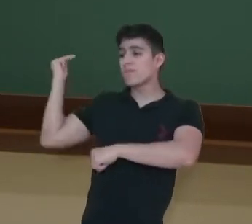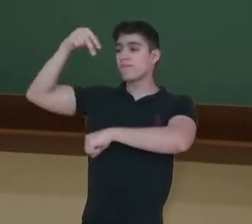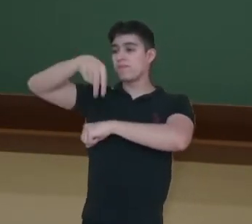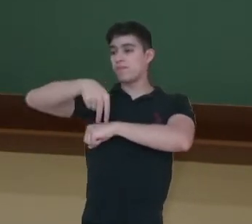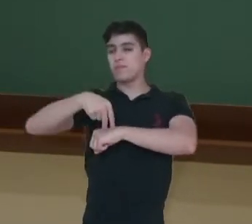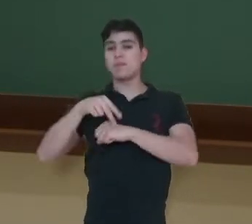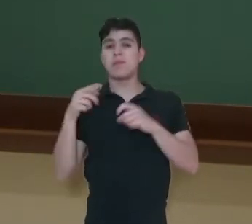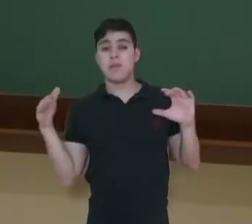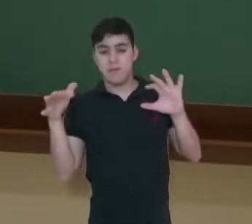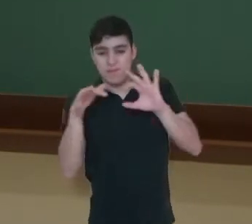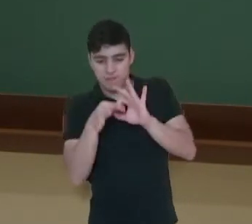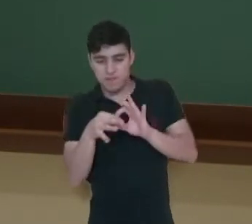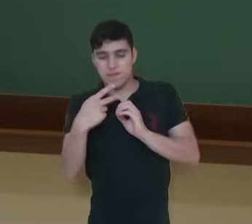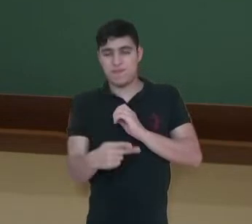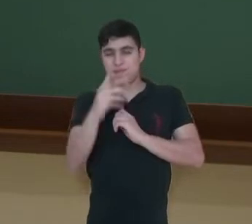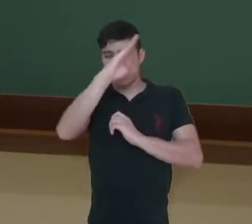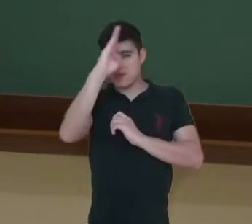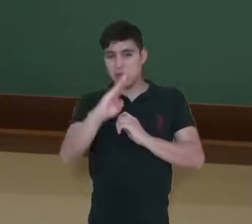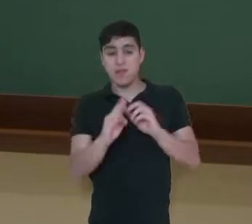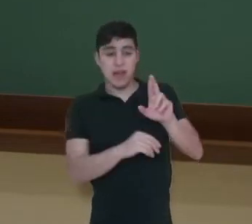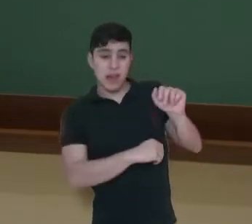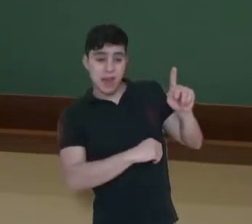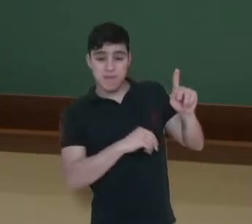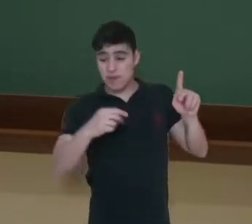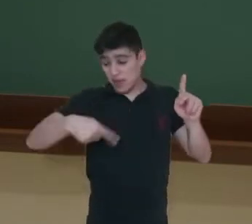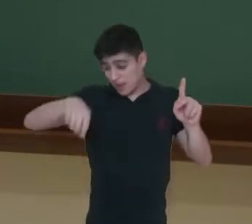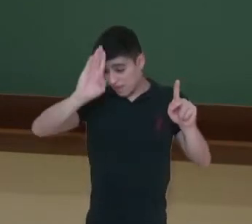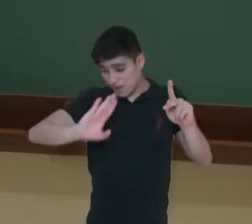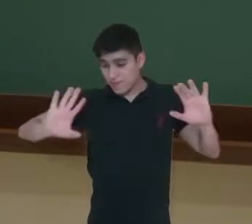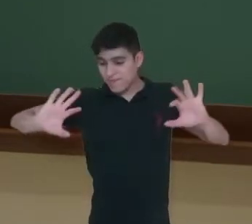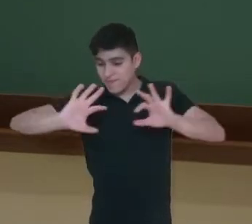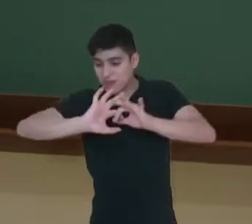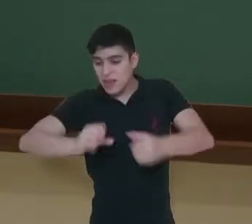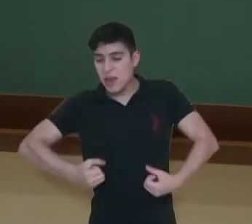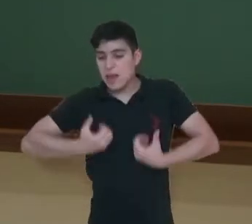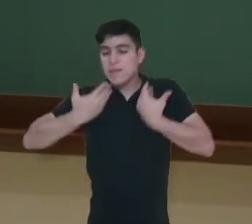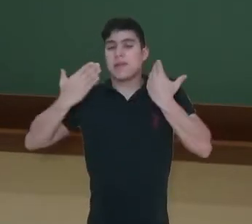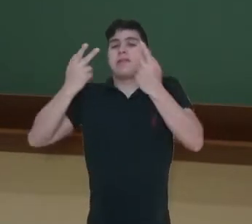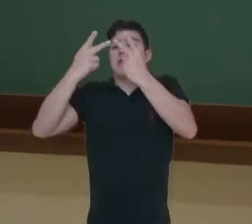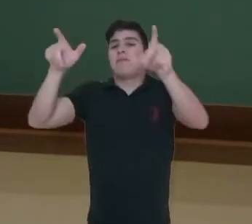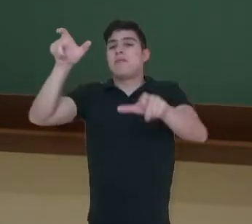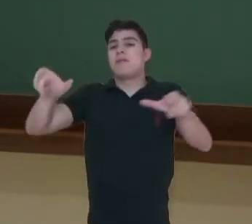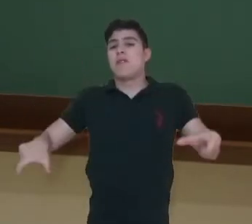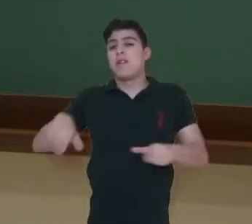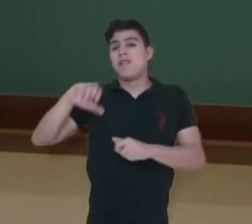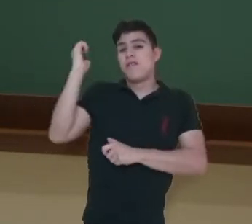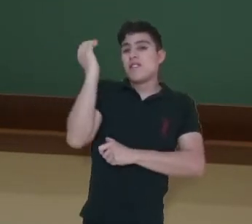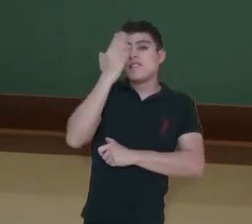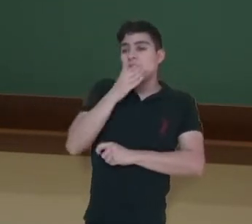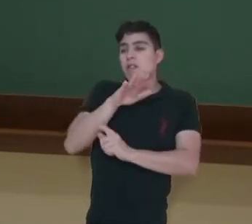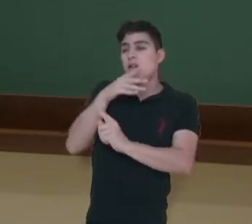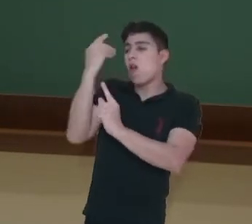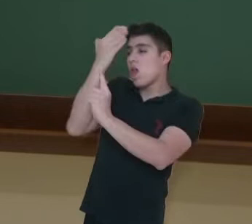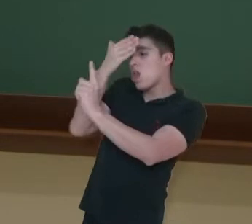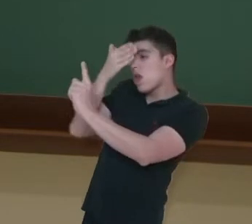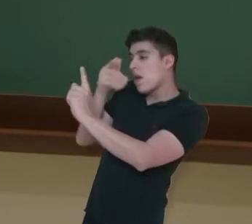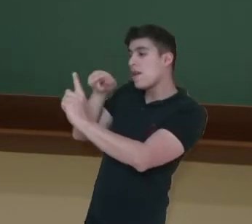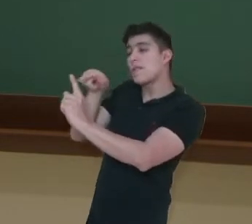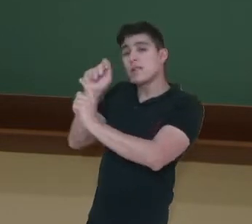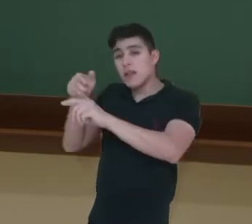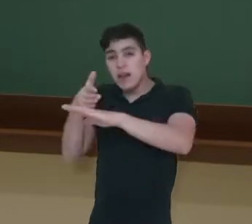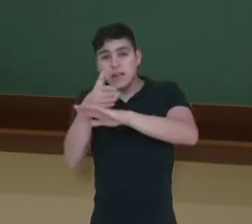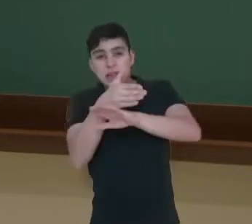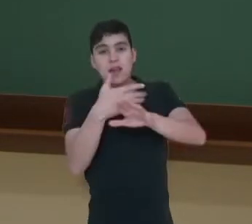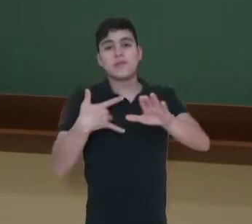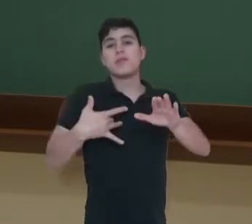característica do Brasil aqui no rap, dar voz àquelas pessoas invisíveis e para que elas também tenham acesso à saúde, para